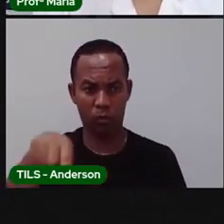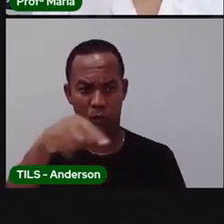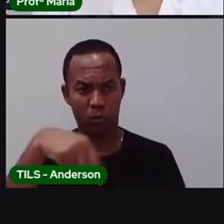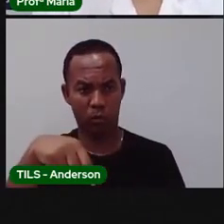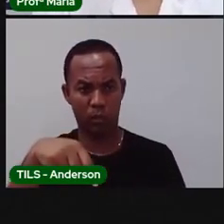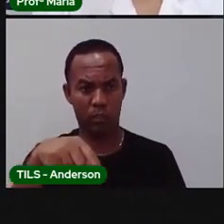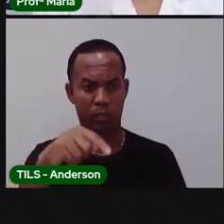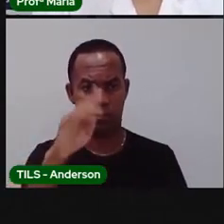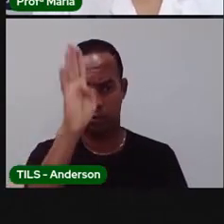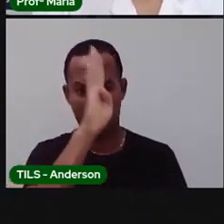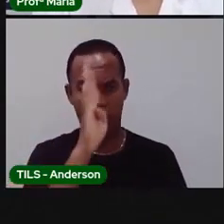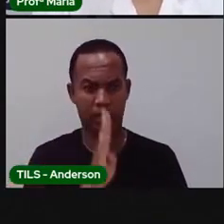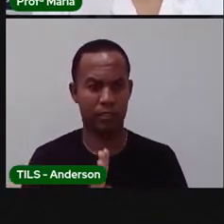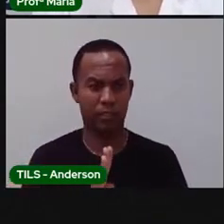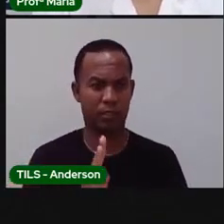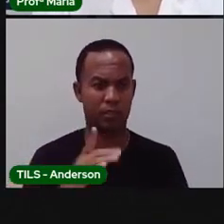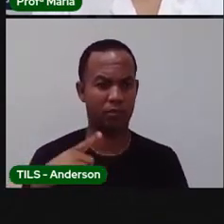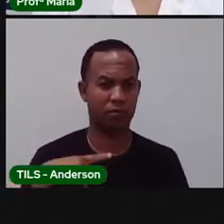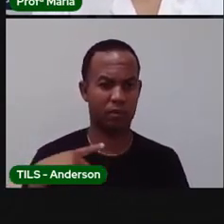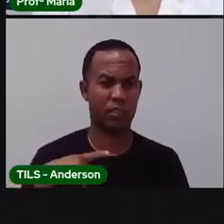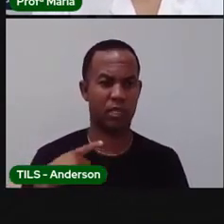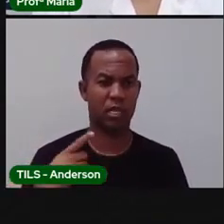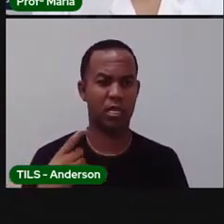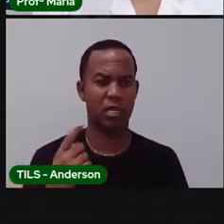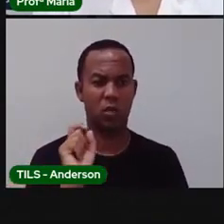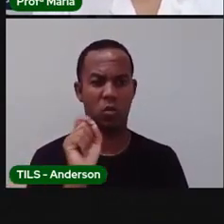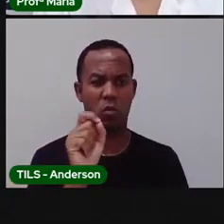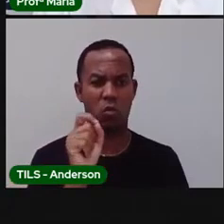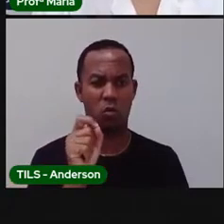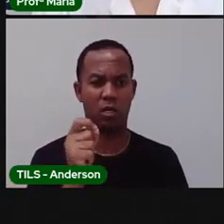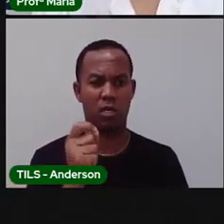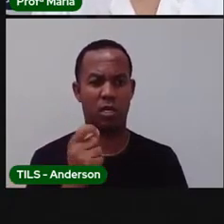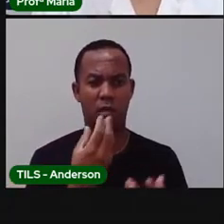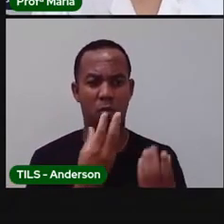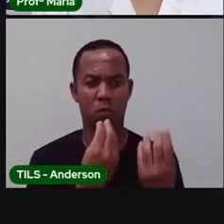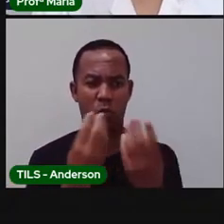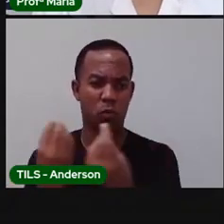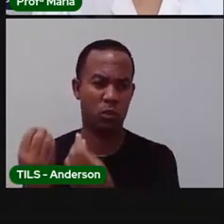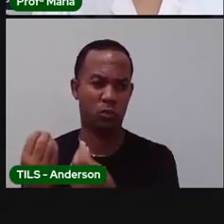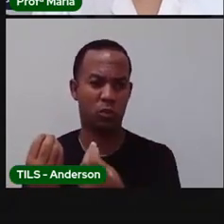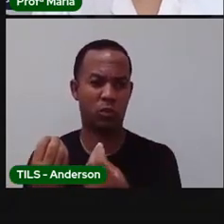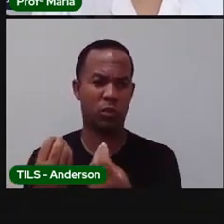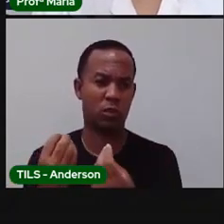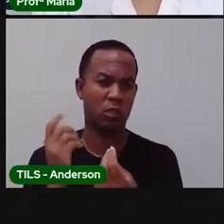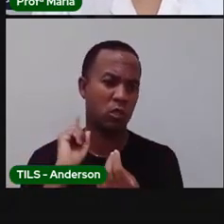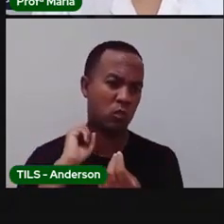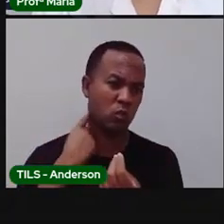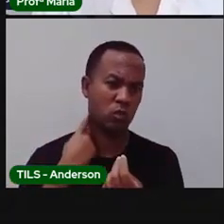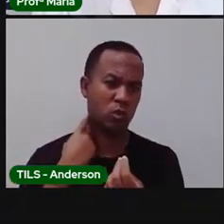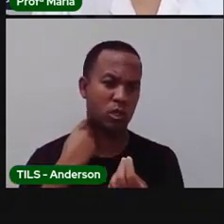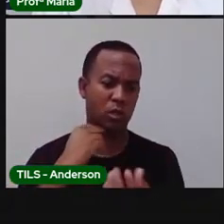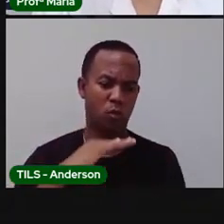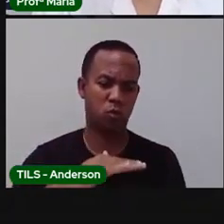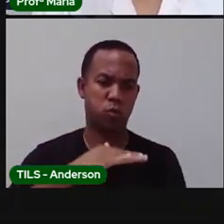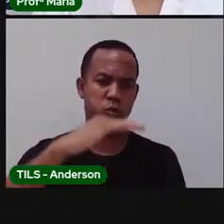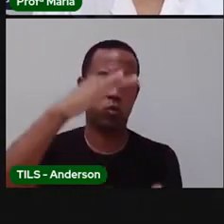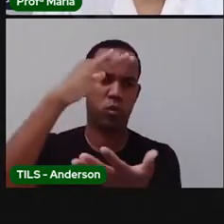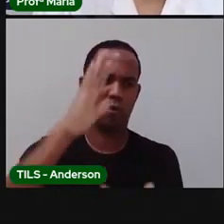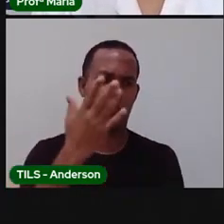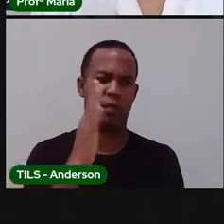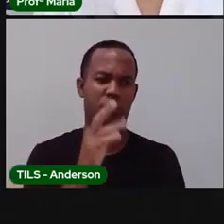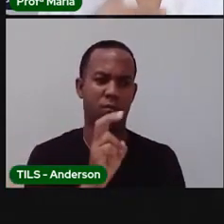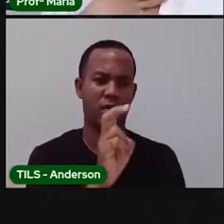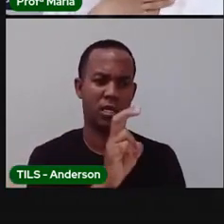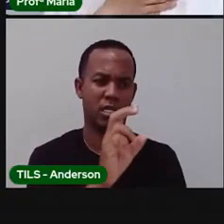produz mais ou menos 500 gramas de lixo todos os dias. Parece pouco, mas é só fazer as contas. Vamos lá.